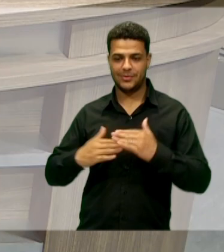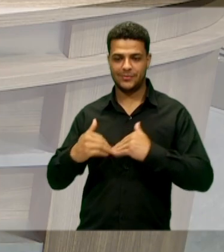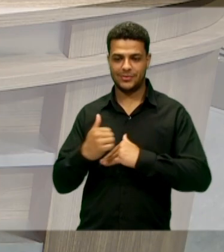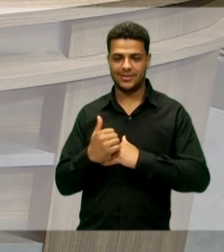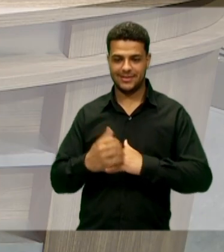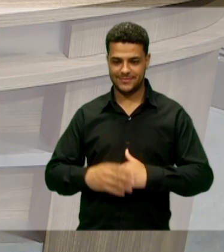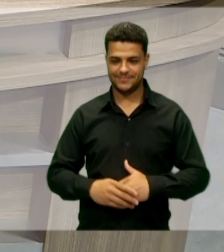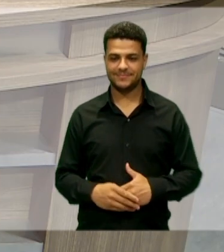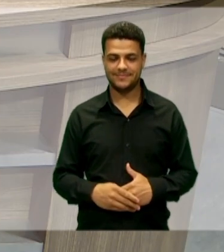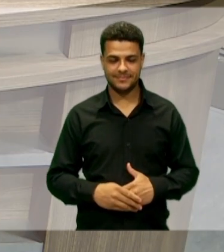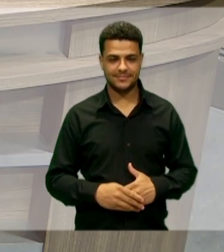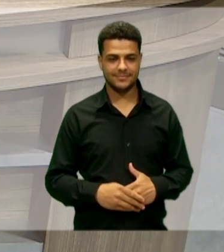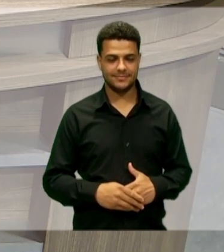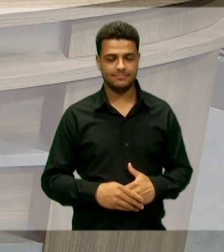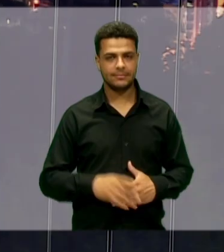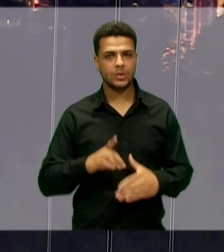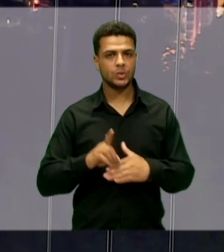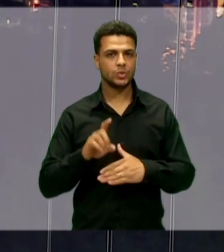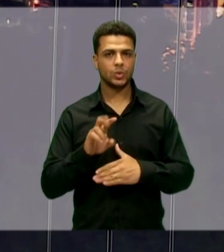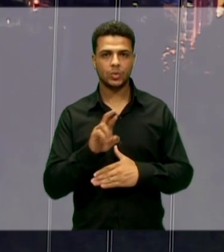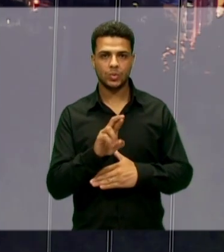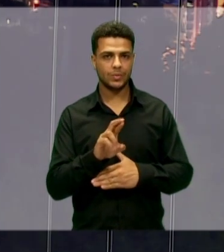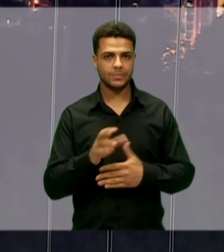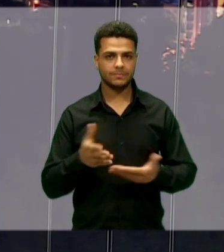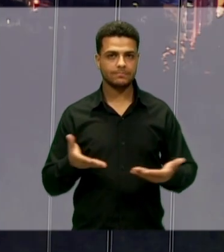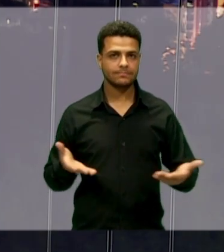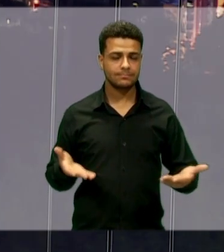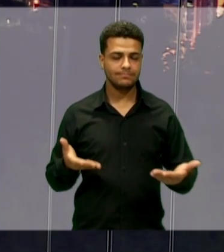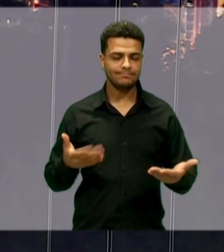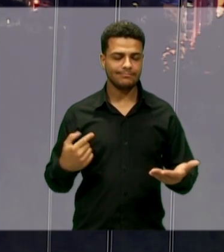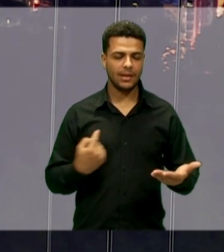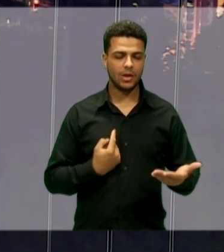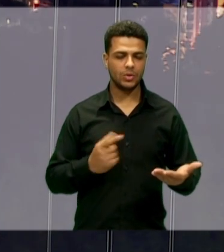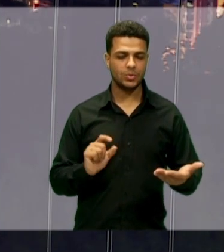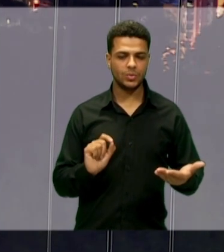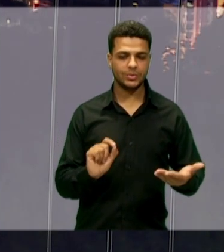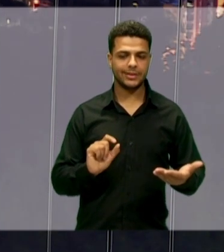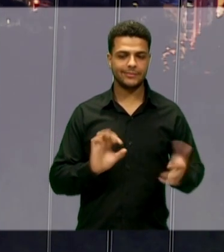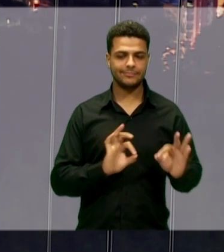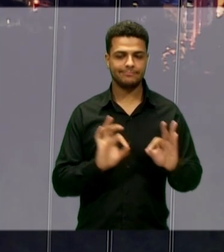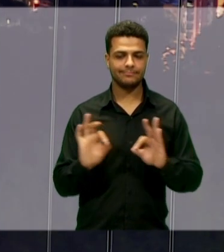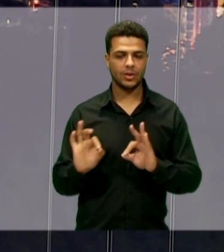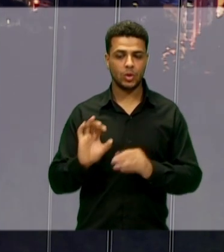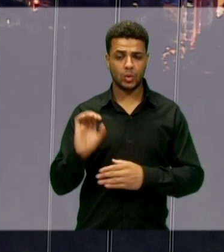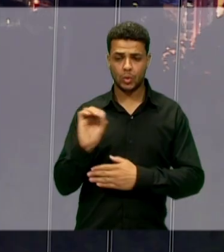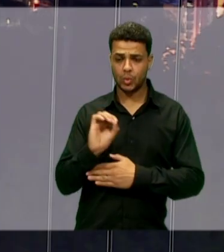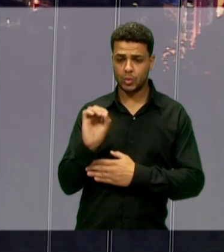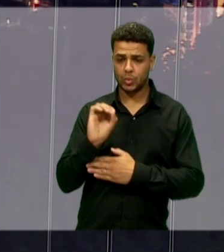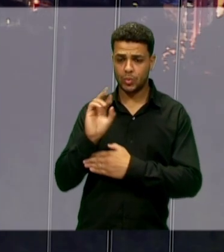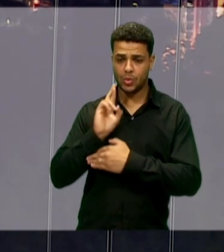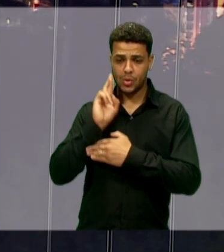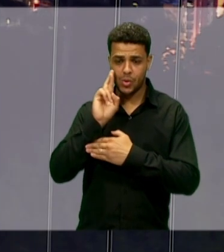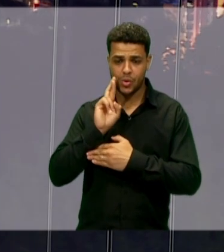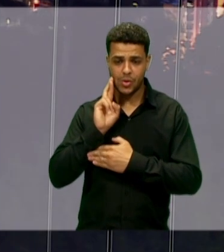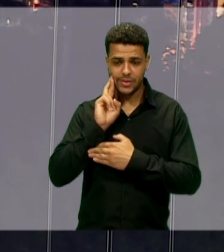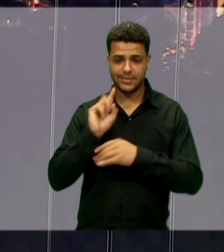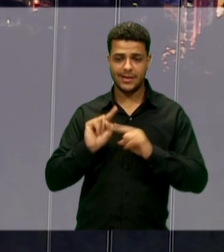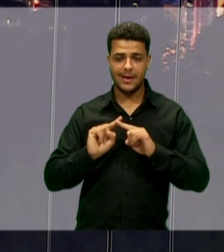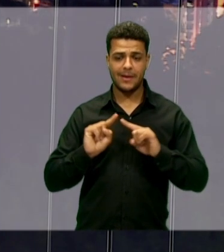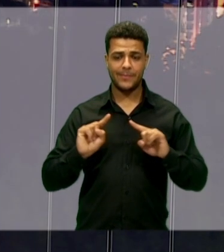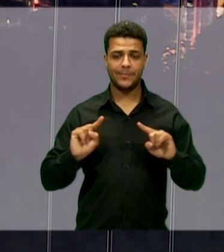Obrigado. Doutor, a gente está nesse negócio de Outubro Rosa